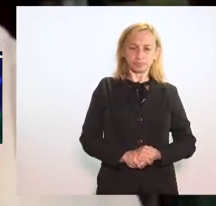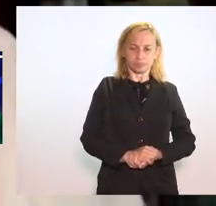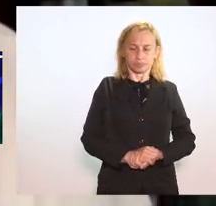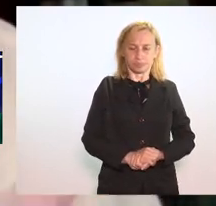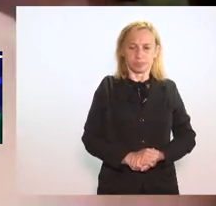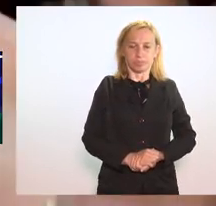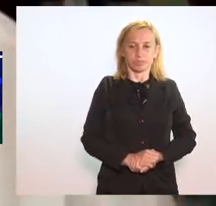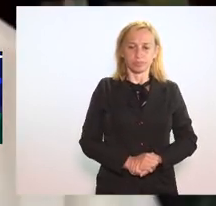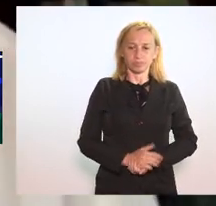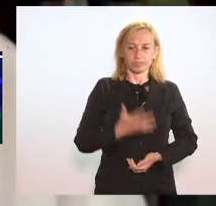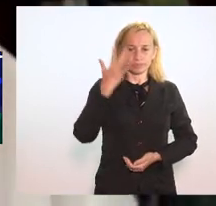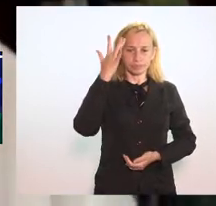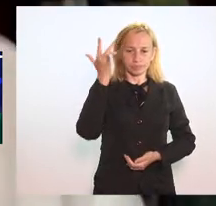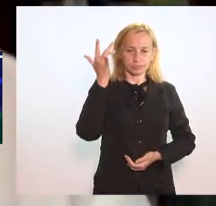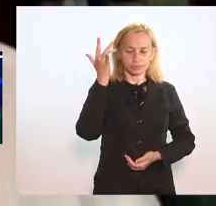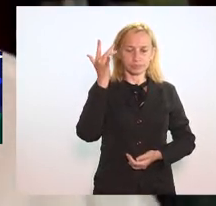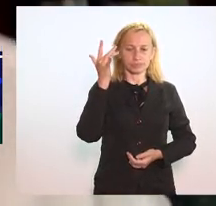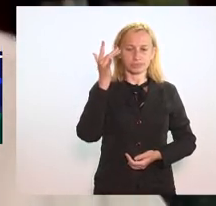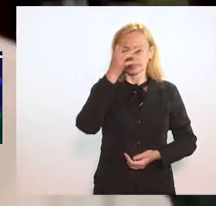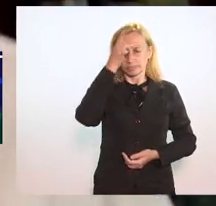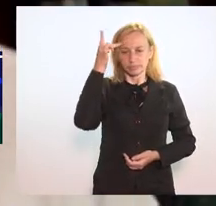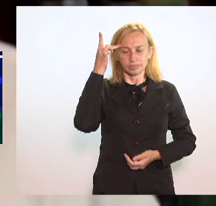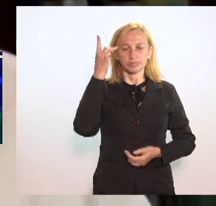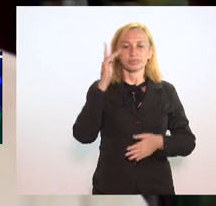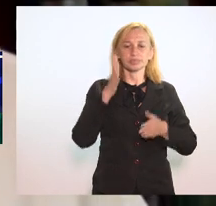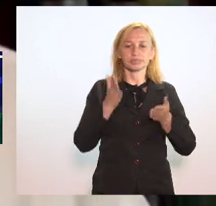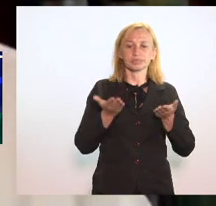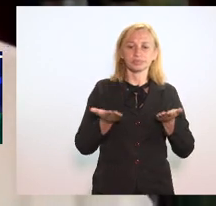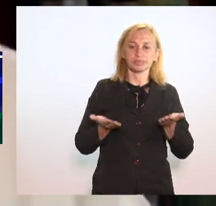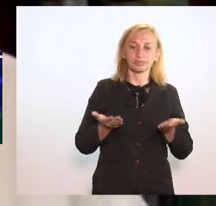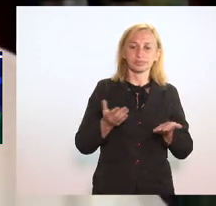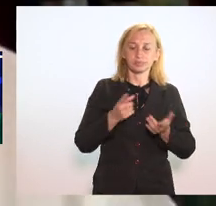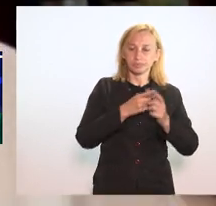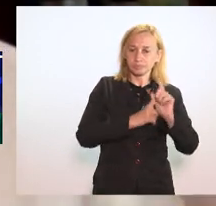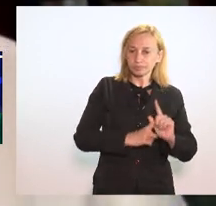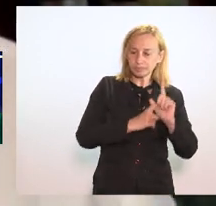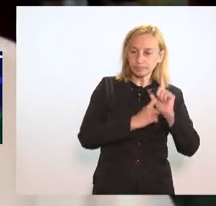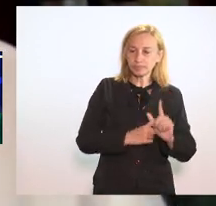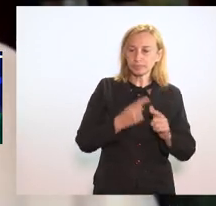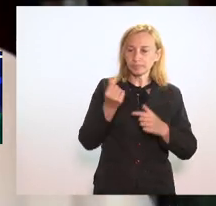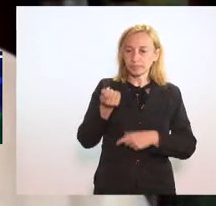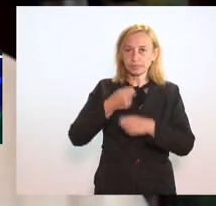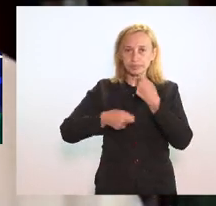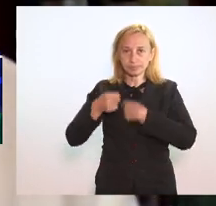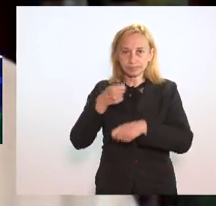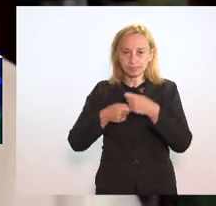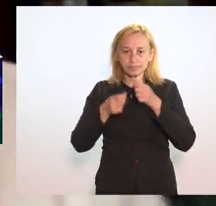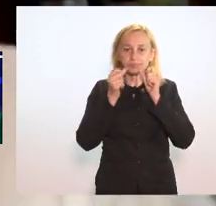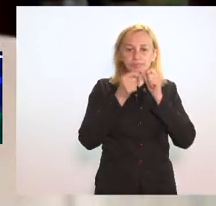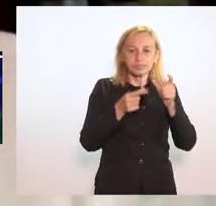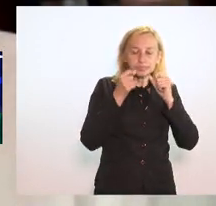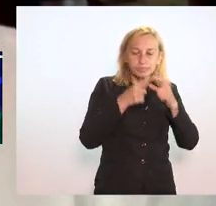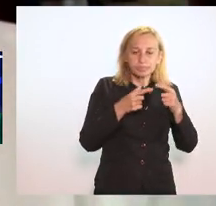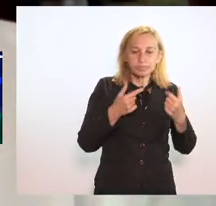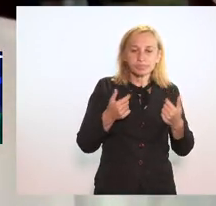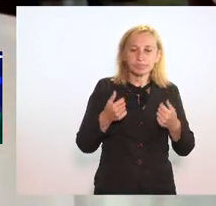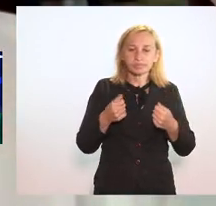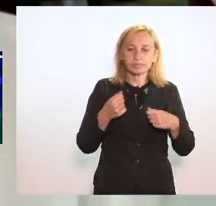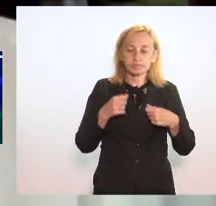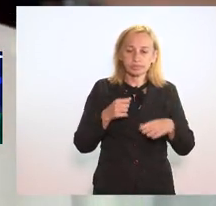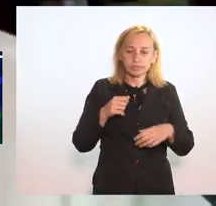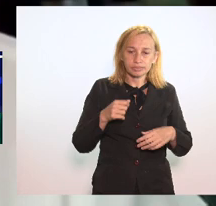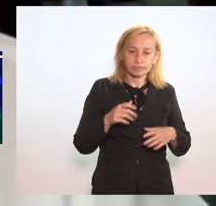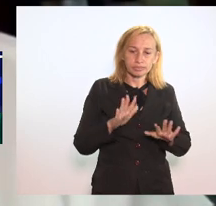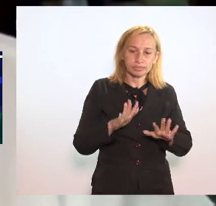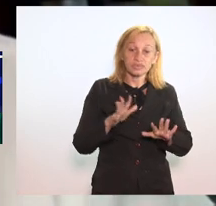e as pessoas que depende canto essa força Econômica né Tem clamar a gente chegar e colocar para ele não estamos salvando a